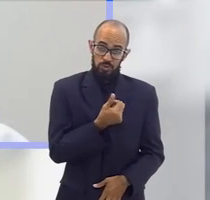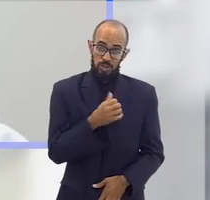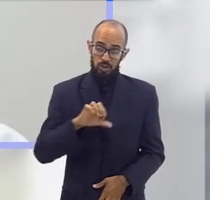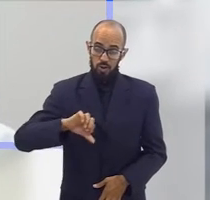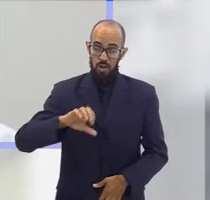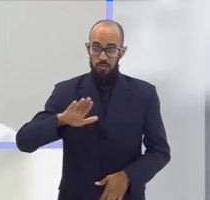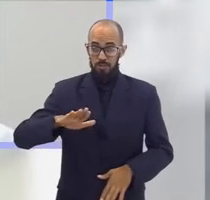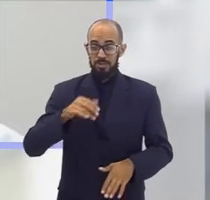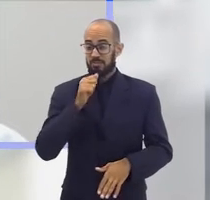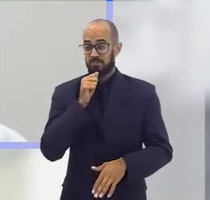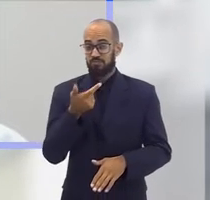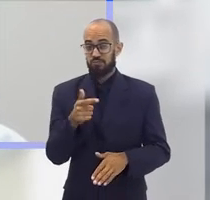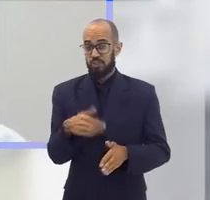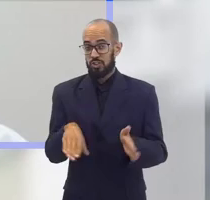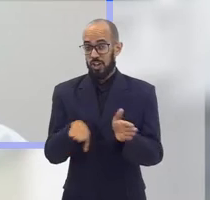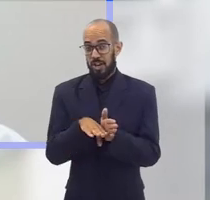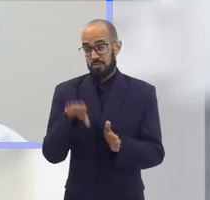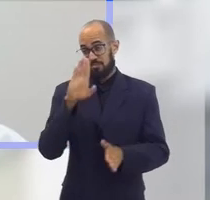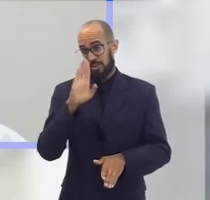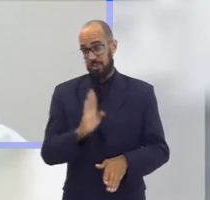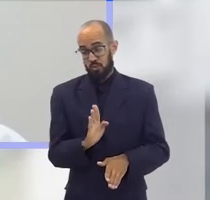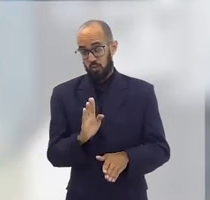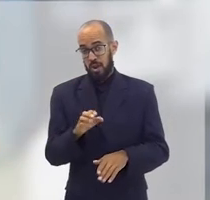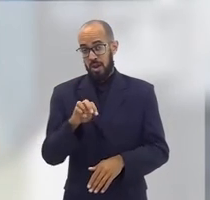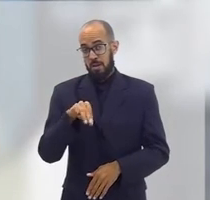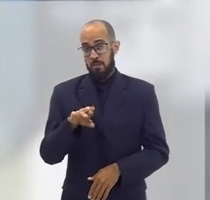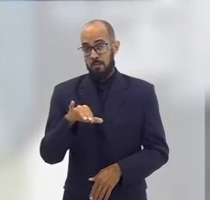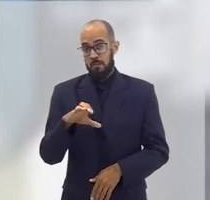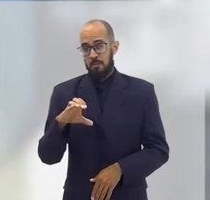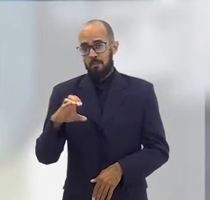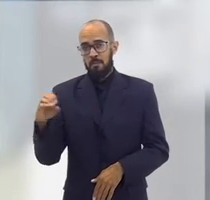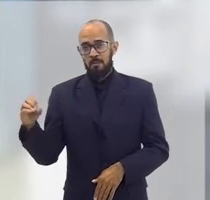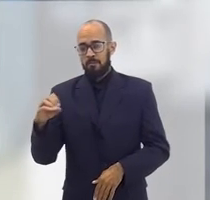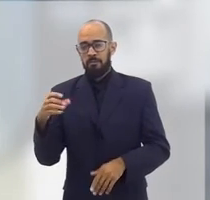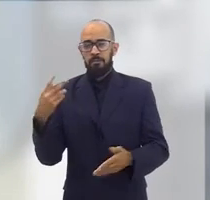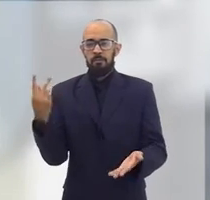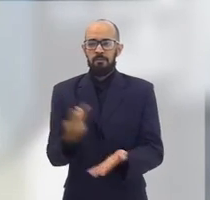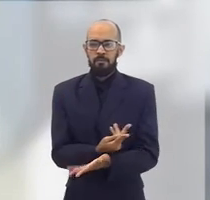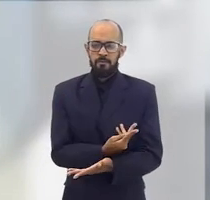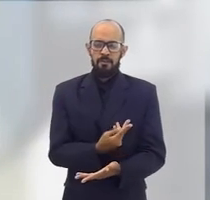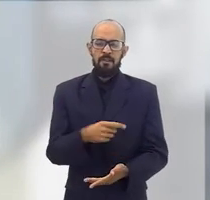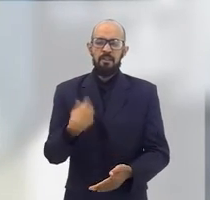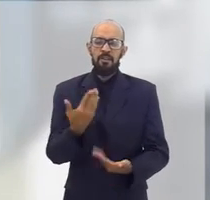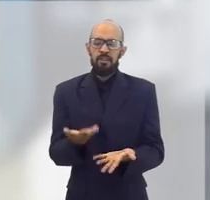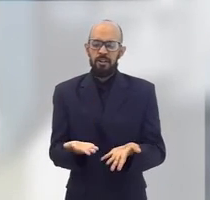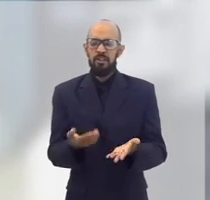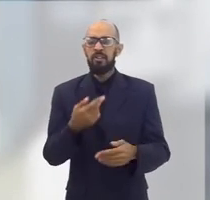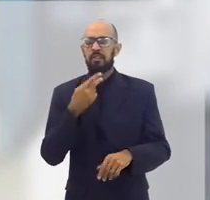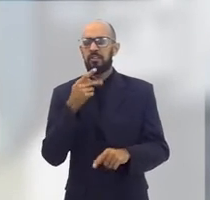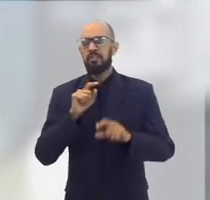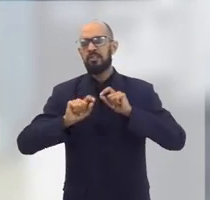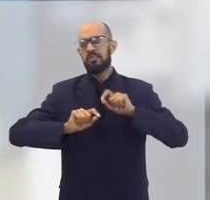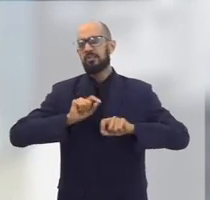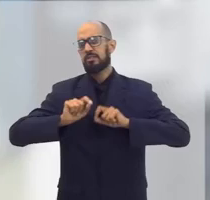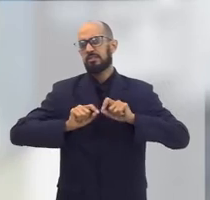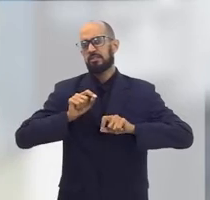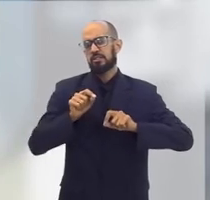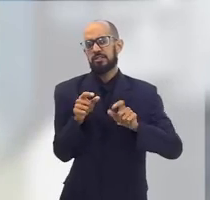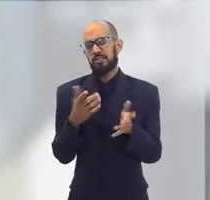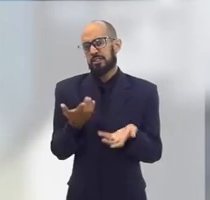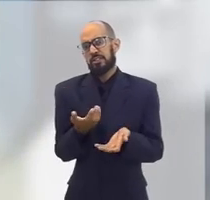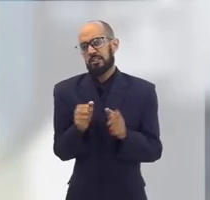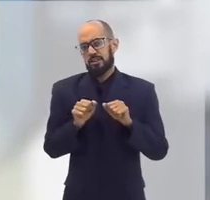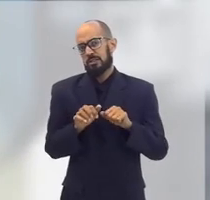só não tinha chegado aqui com aquela agressividade toda. E aí, em março, a gente. Então, eu costumo dizer, a gente tem que encarar a pandemia, o início